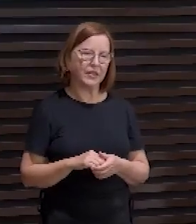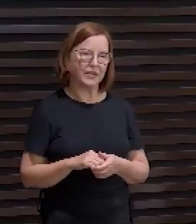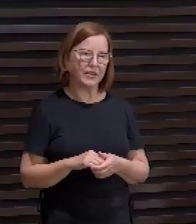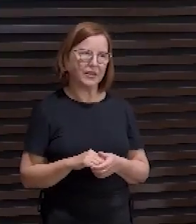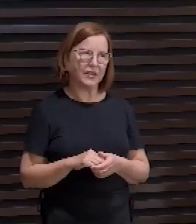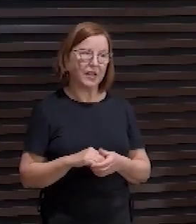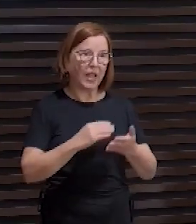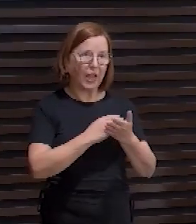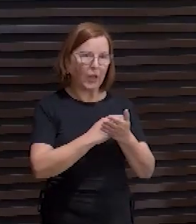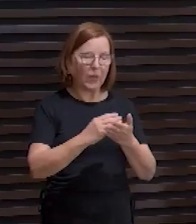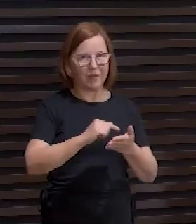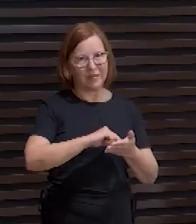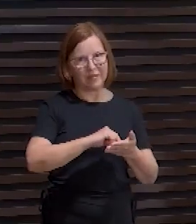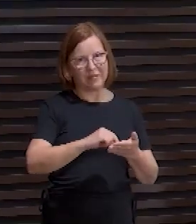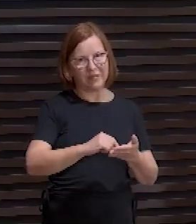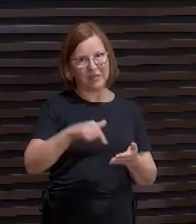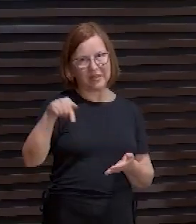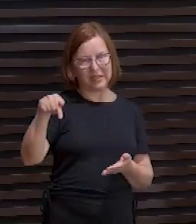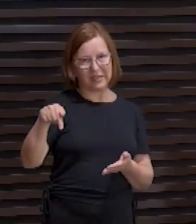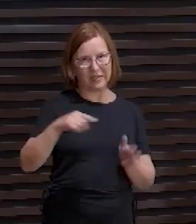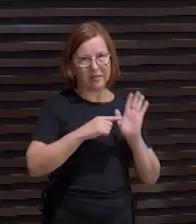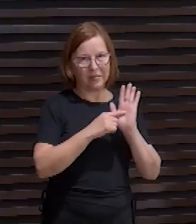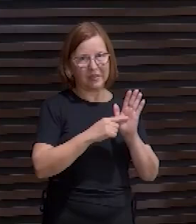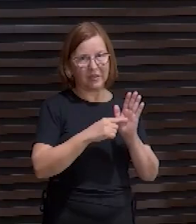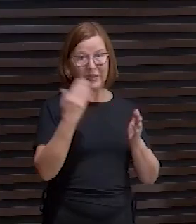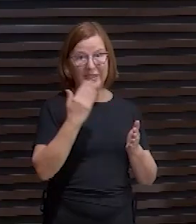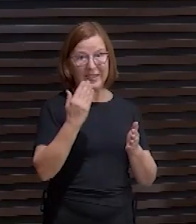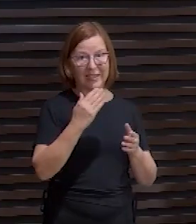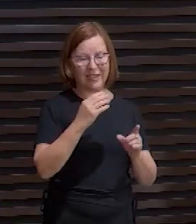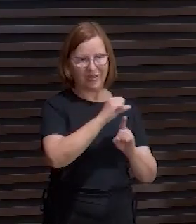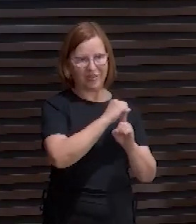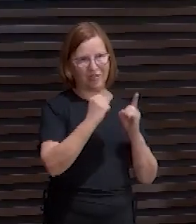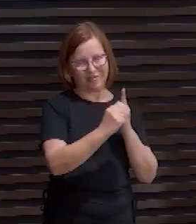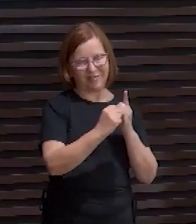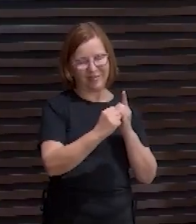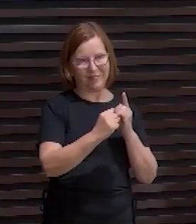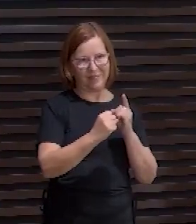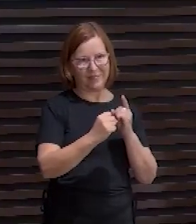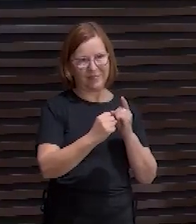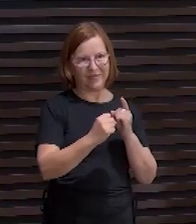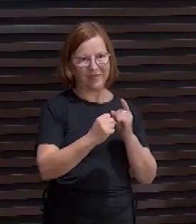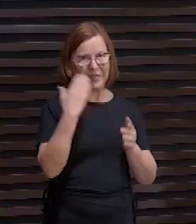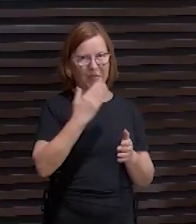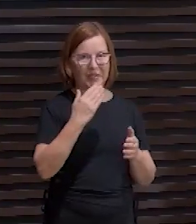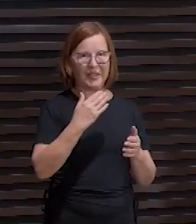partir de agora, do verso 7, nos apresentar um teste social, um teste de